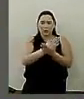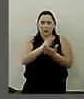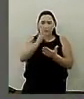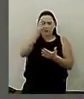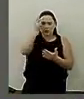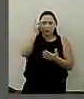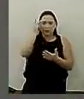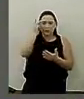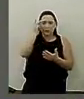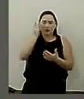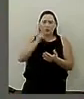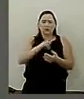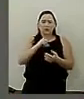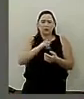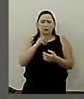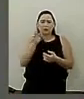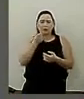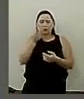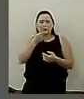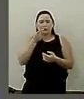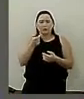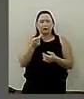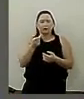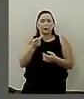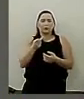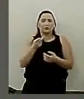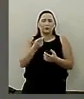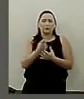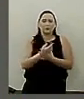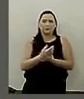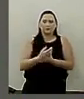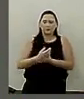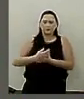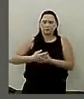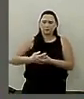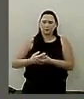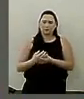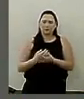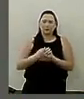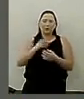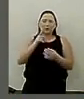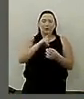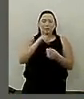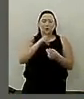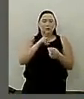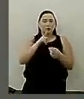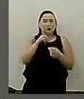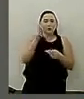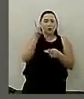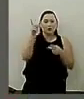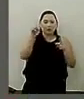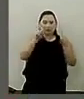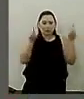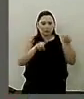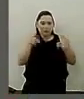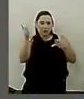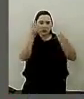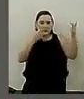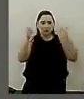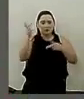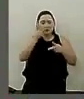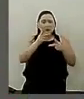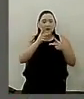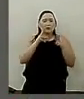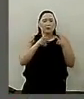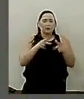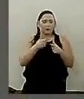rapidamente, alegorizam a passagem interpretando tempestade como as tribulações da vida, mas o texto ensina mais do que